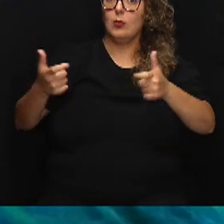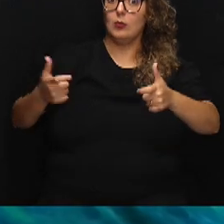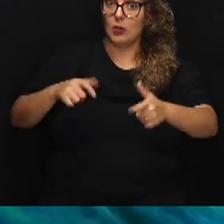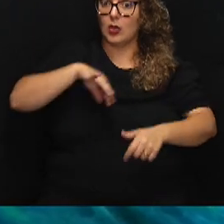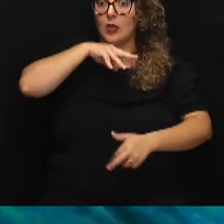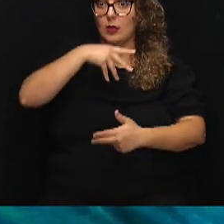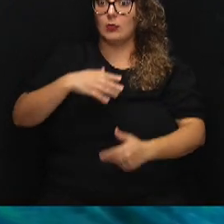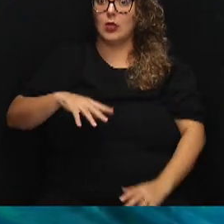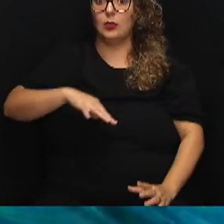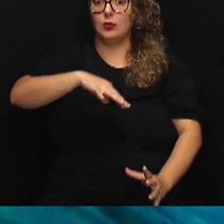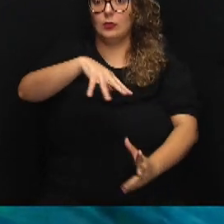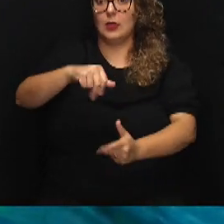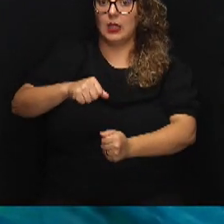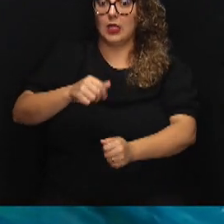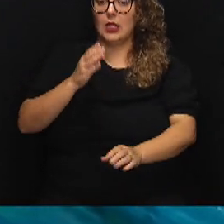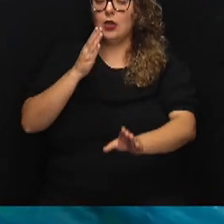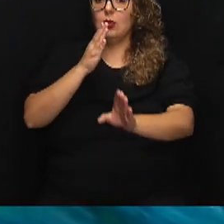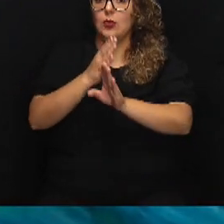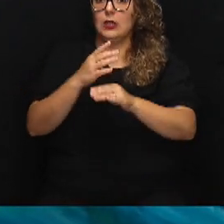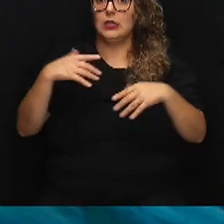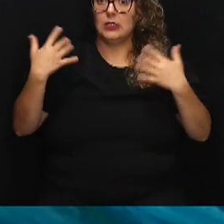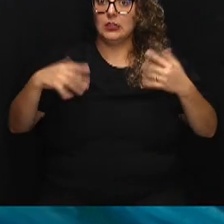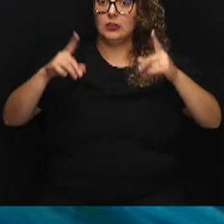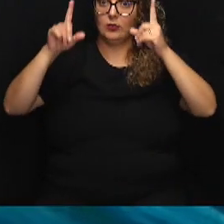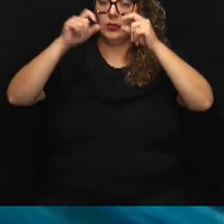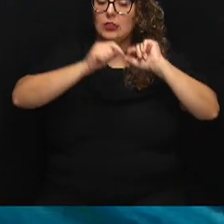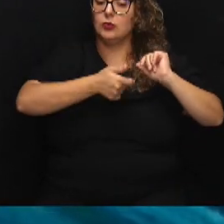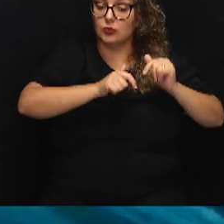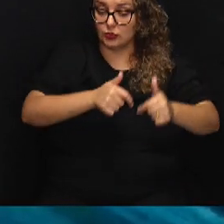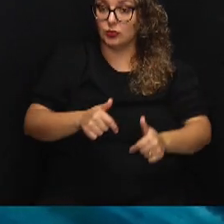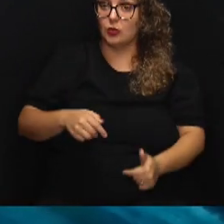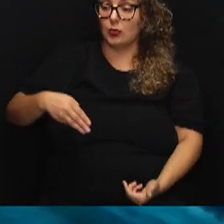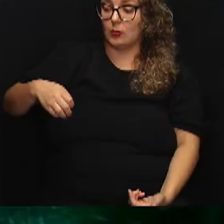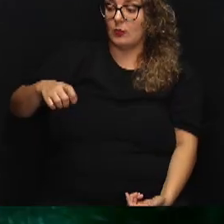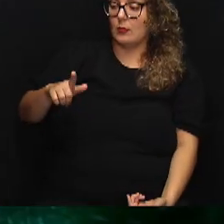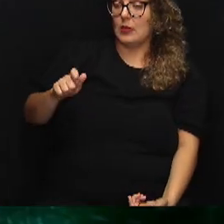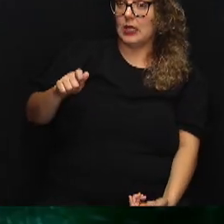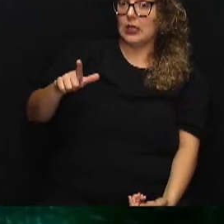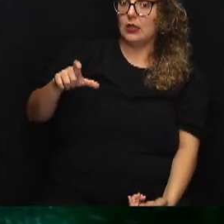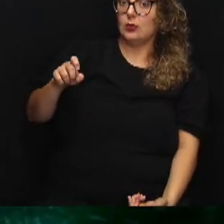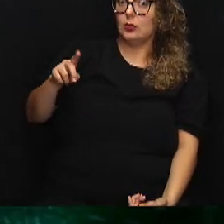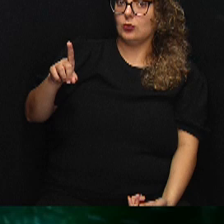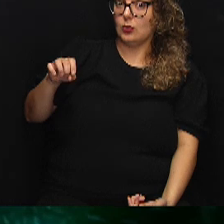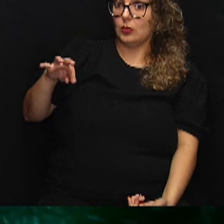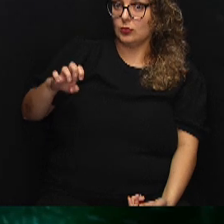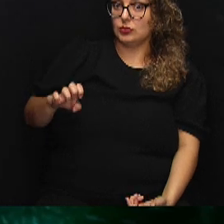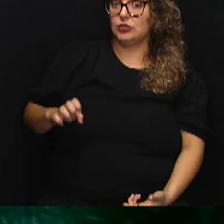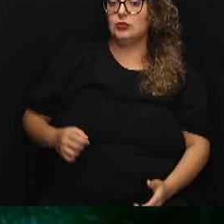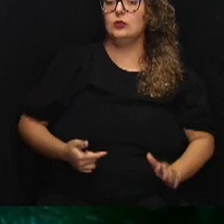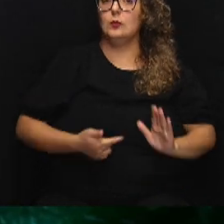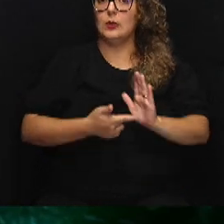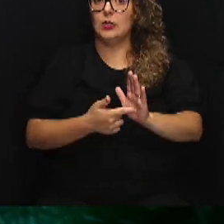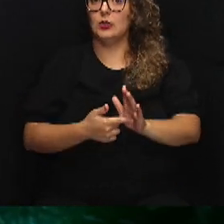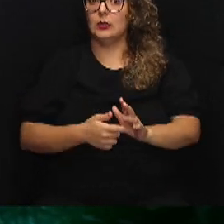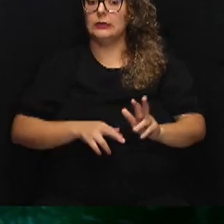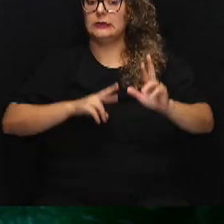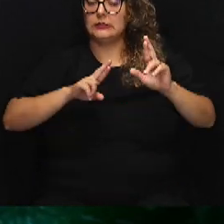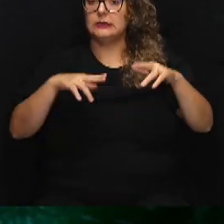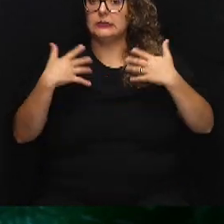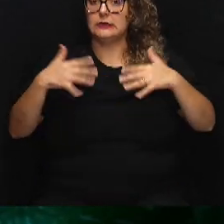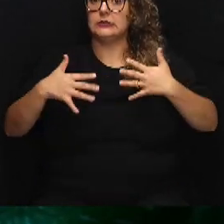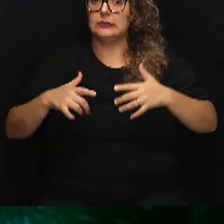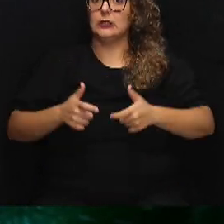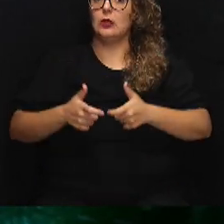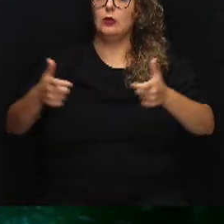planeta. Essa descoberta desafia a visão tradicional do megalodonte e oferece uma nova perspectiva sobre o